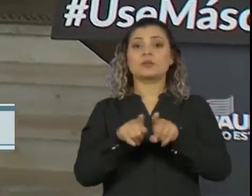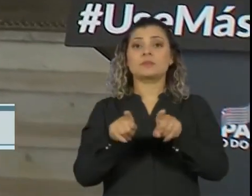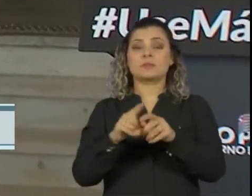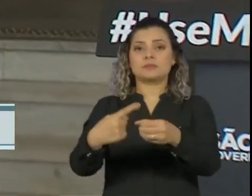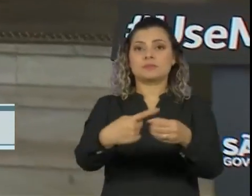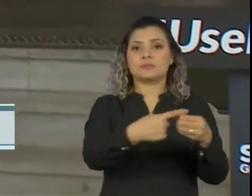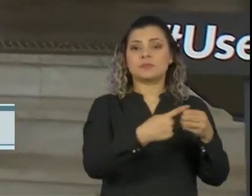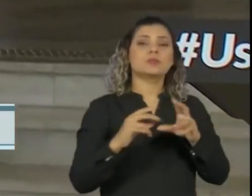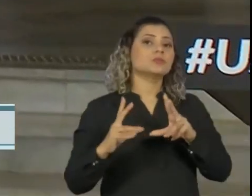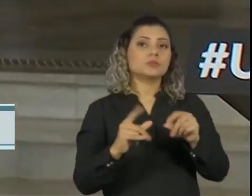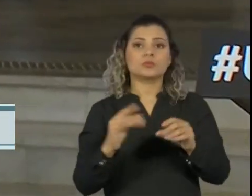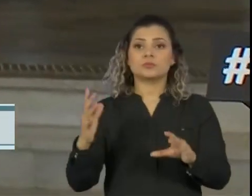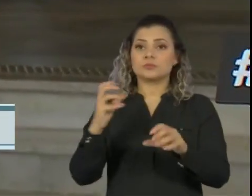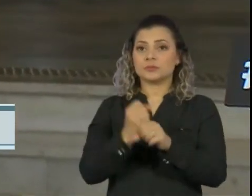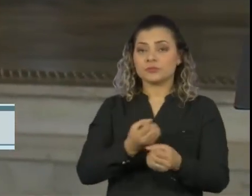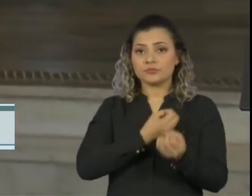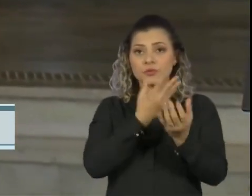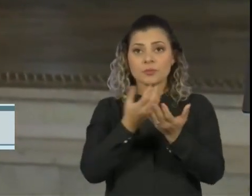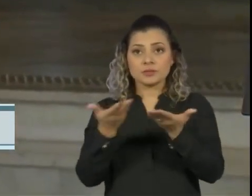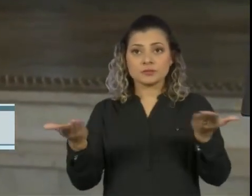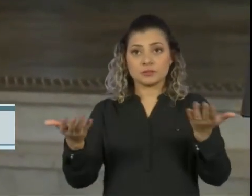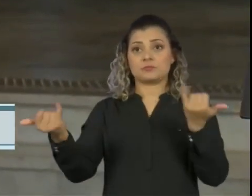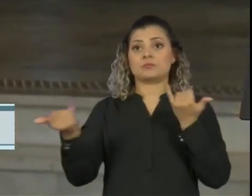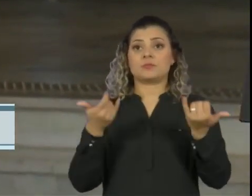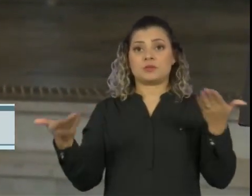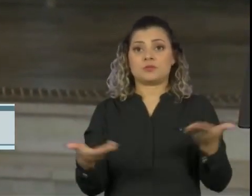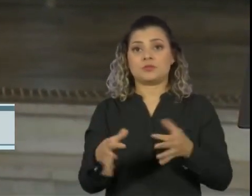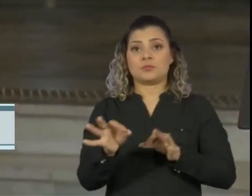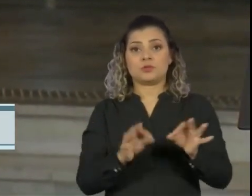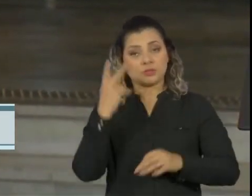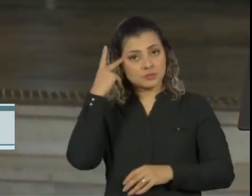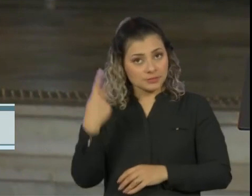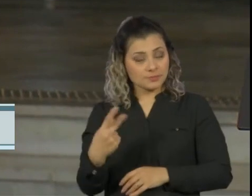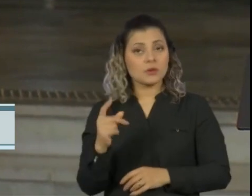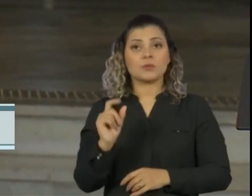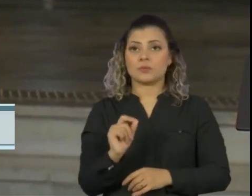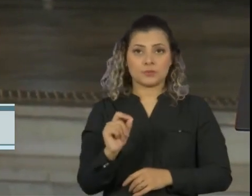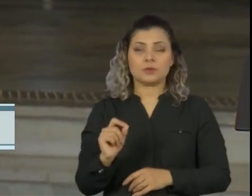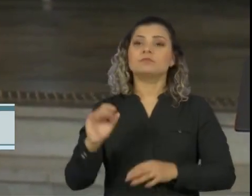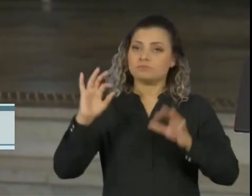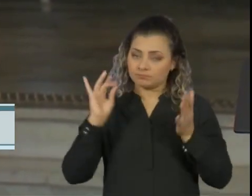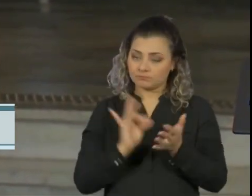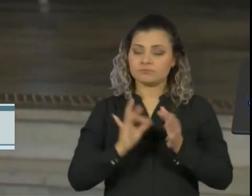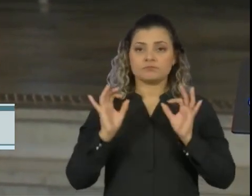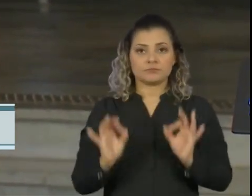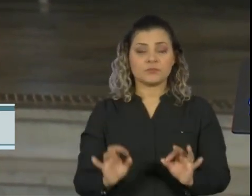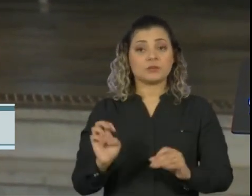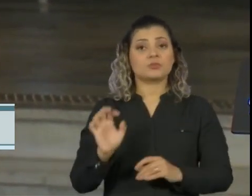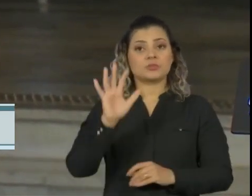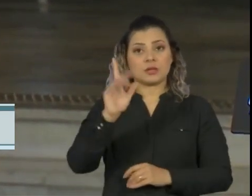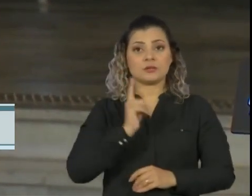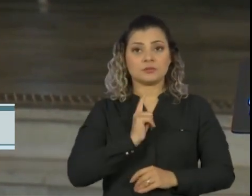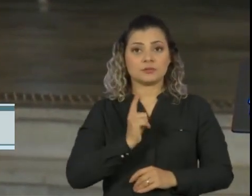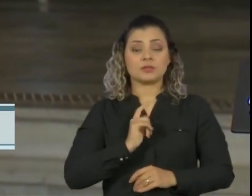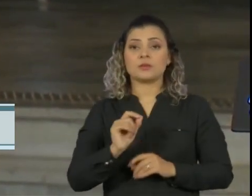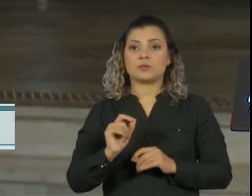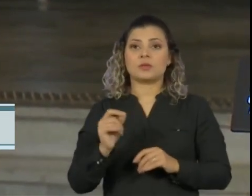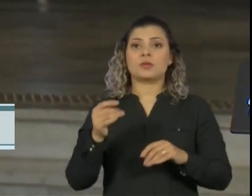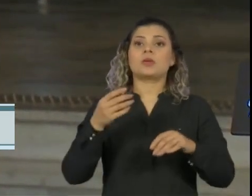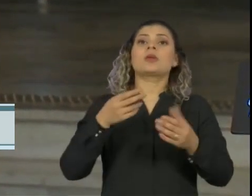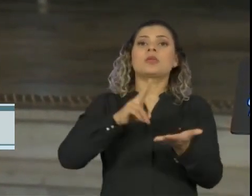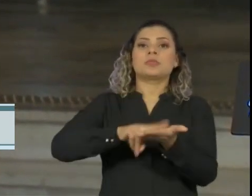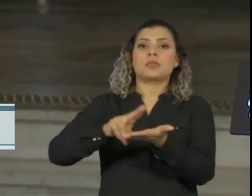confirmando os números do Gabardo, aqui a atualização que nós temos do Plano São Paulo, confirma no estado uma estabilidade aqui de